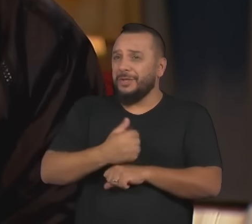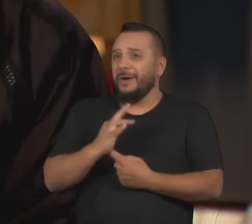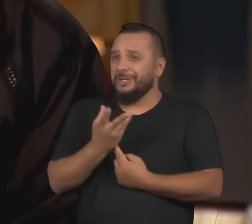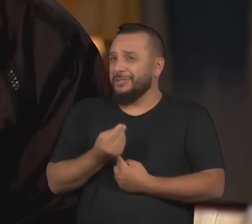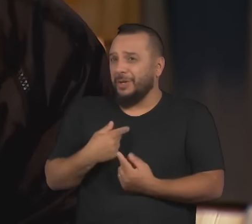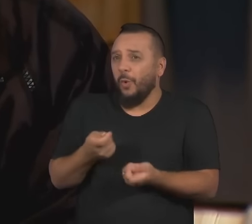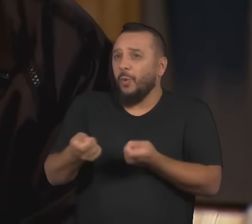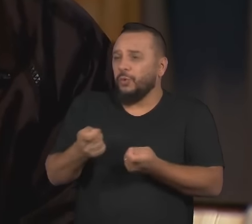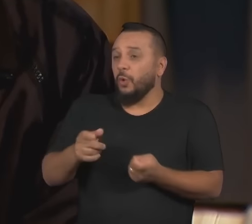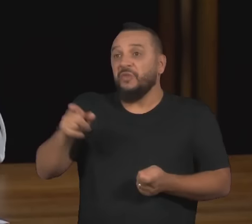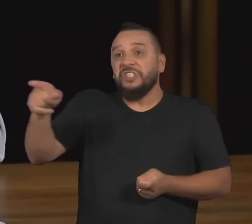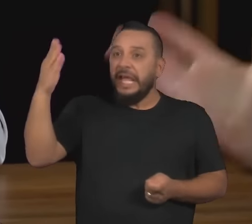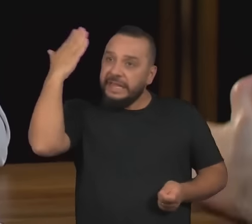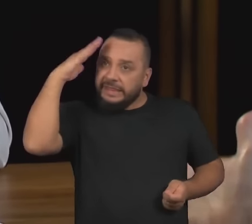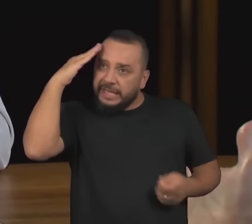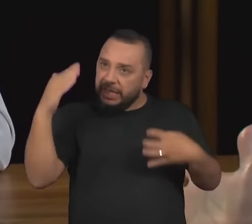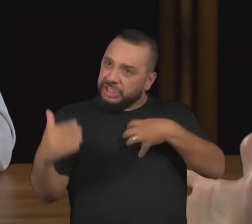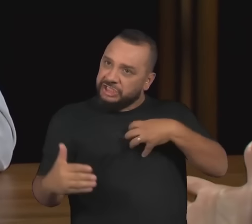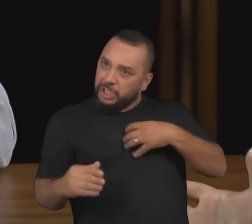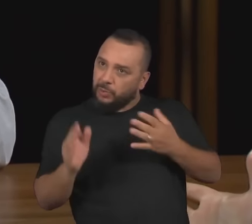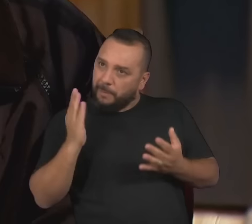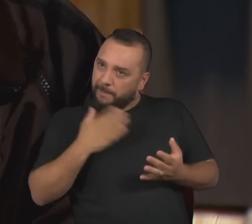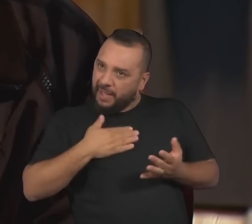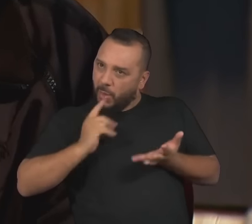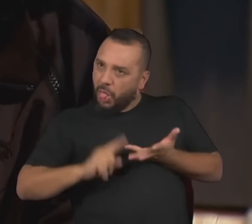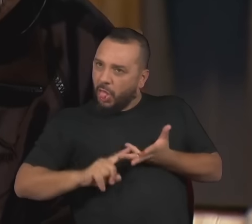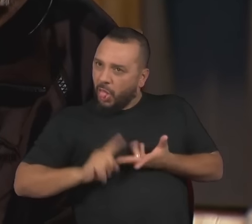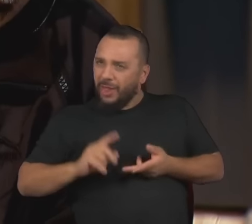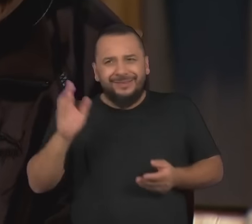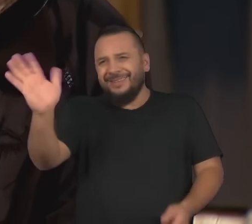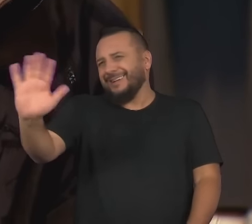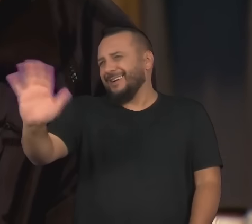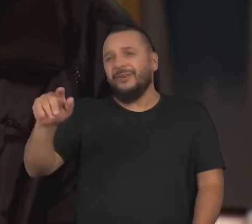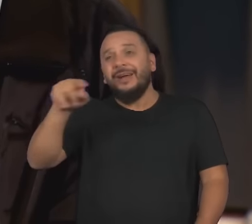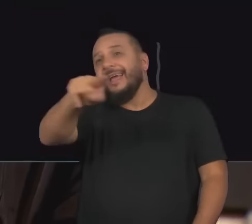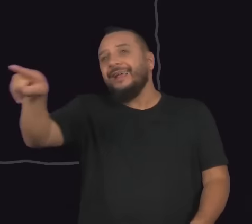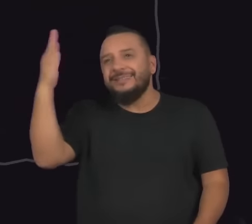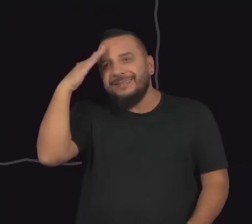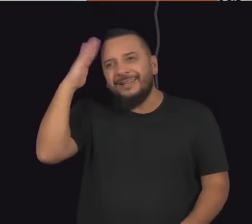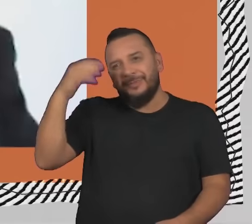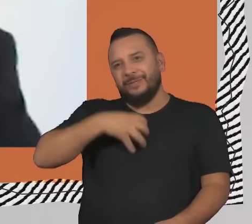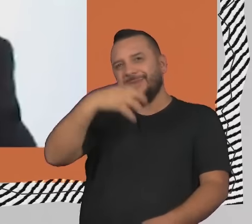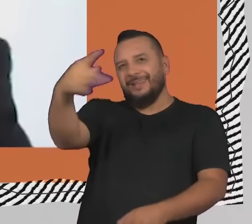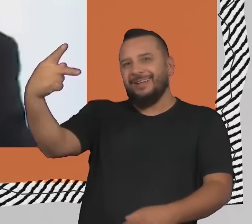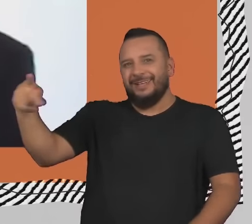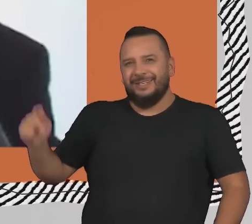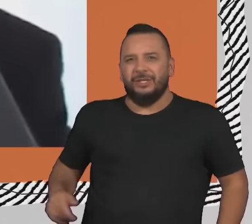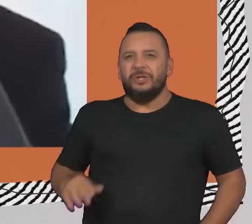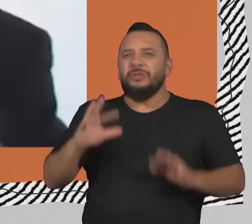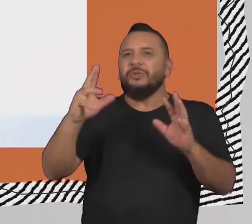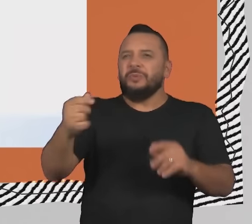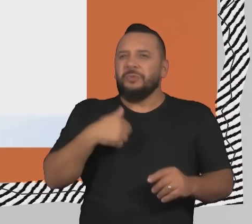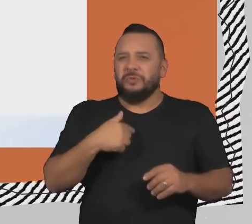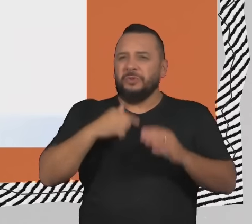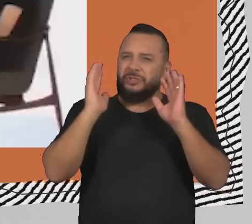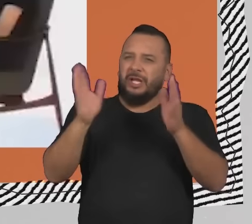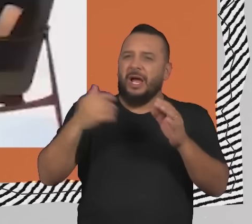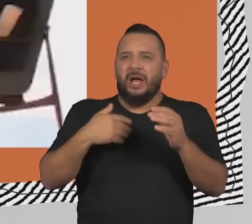controle nenhum. Zero. Depois que você coloca o negócio, já era, cara. Eu tô sempre dopado.